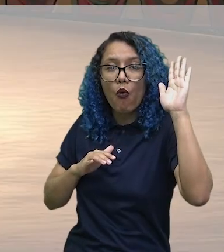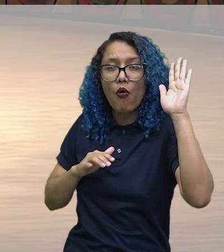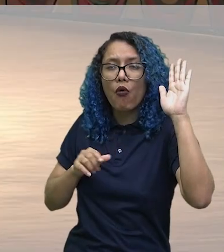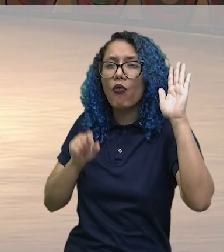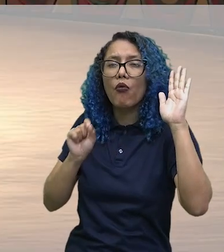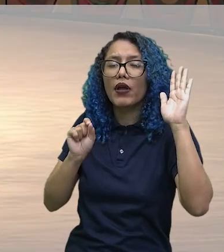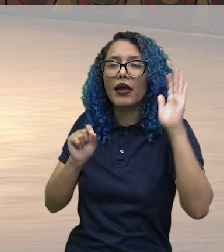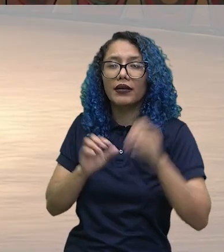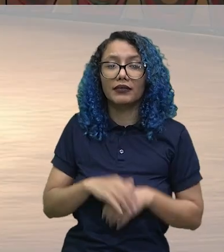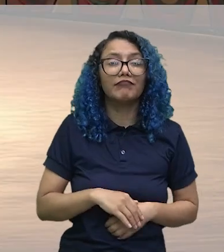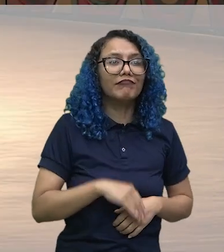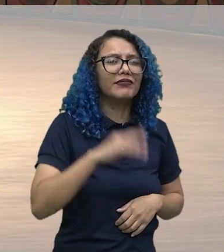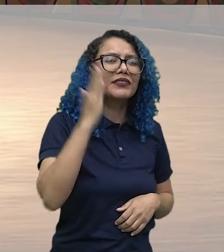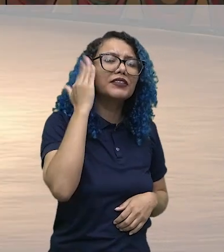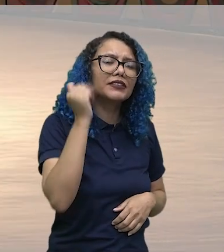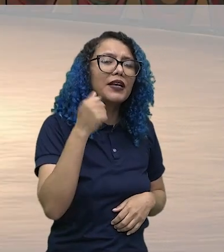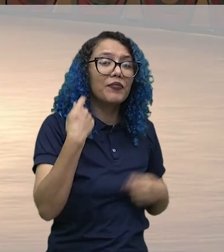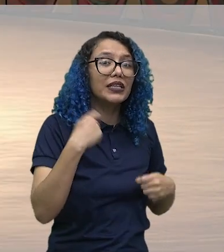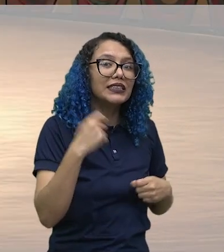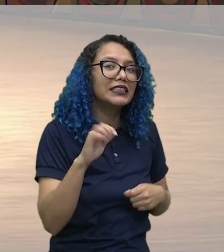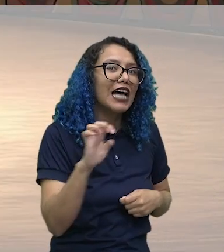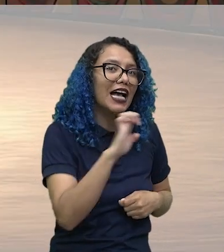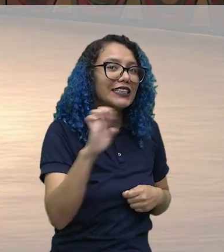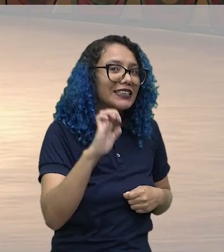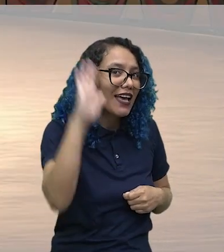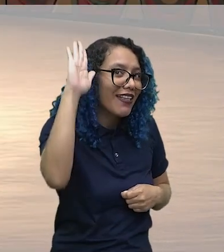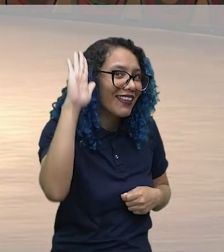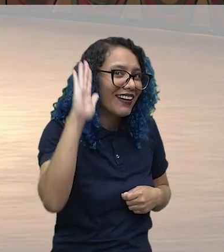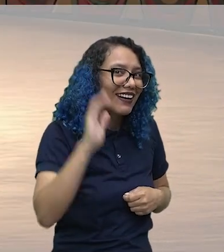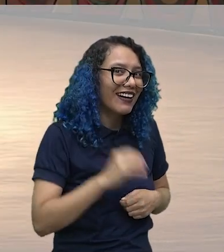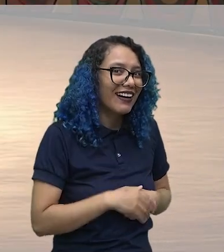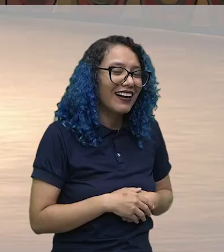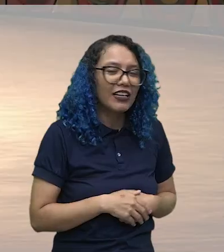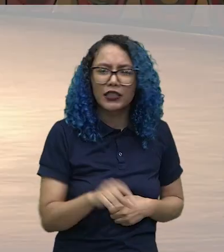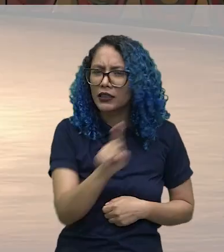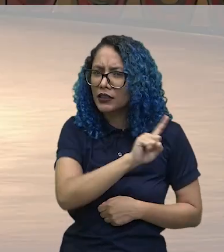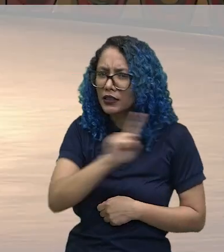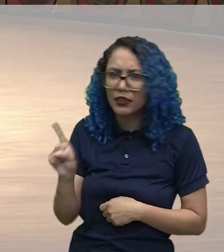direito? Eu sei, eu tenho que levantar o meu braço esquerdo.